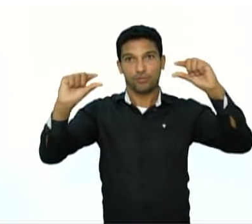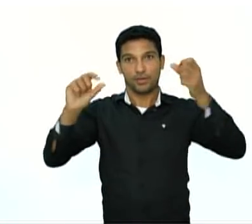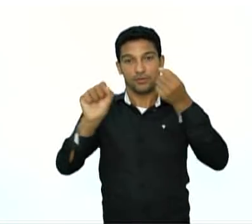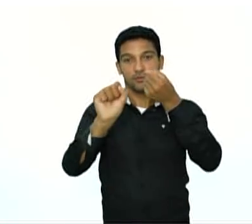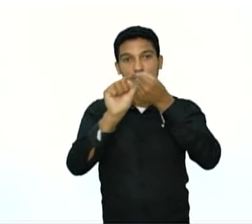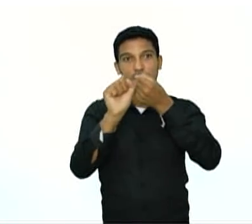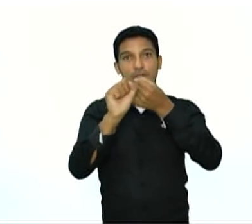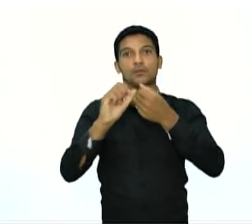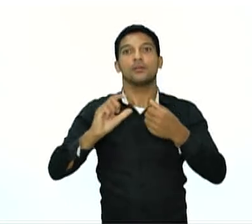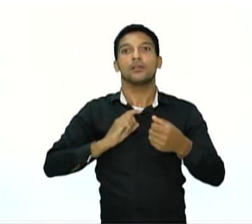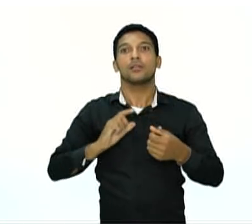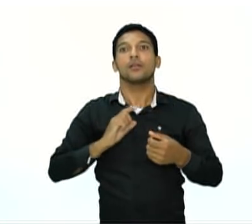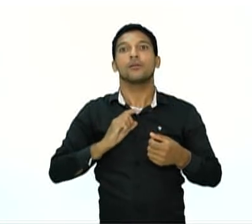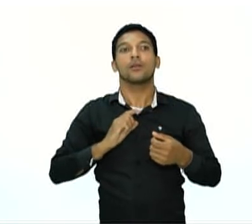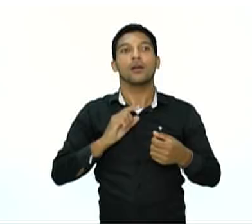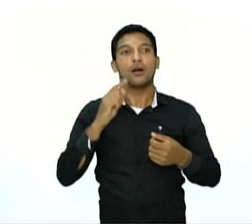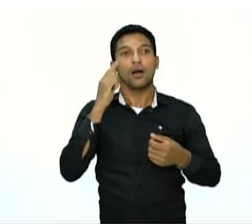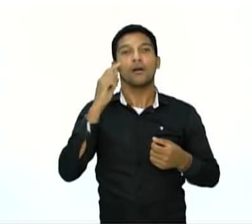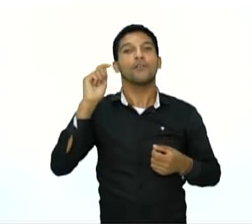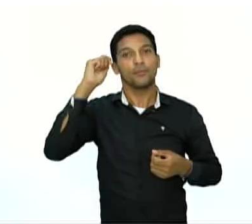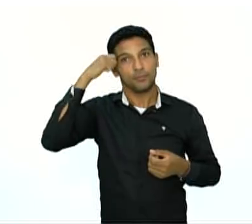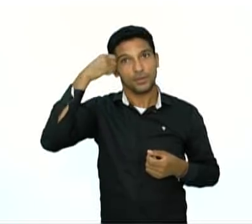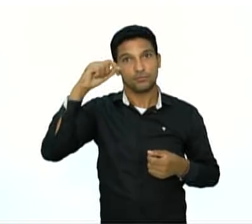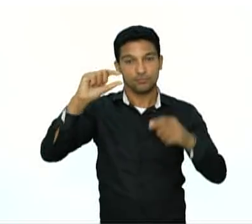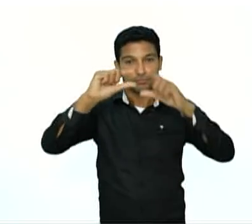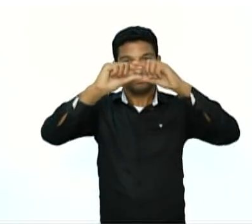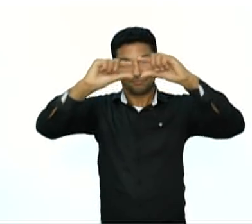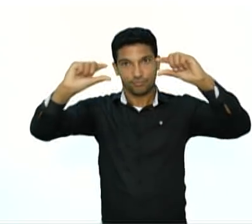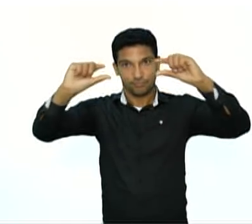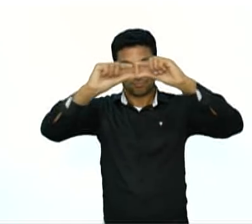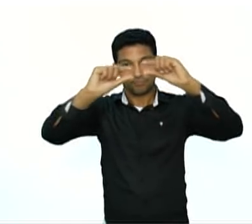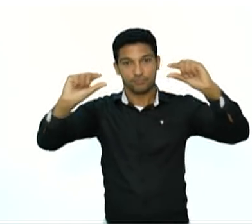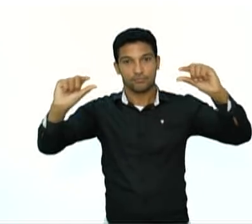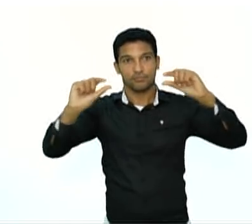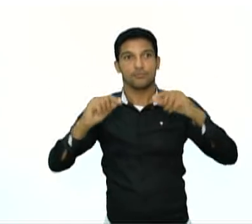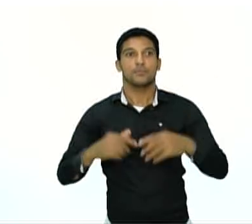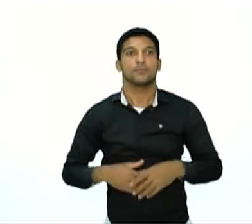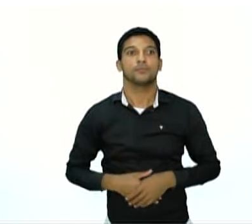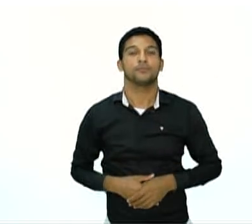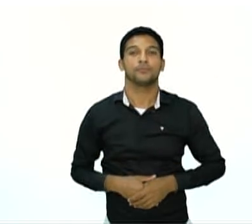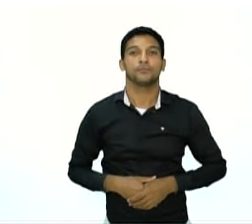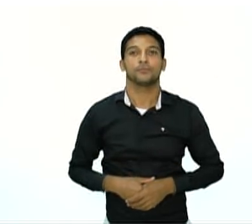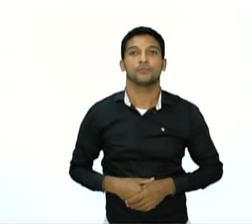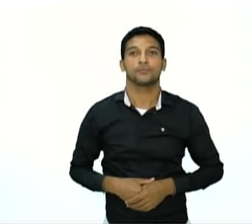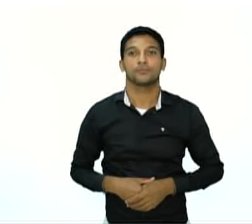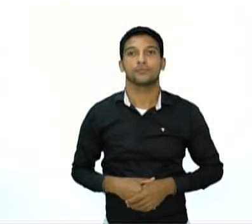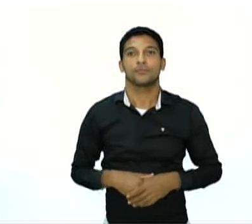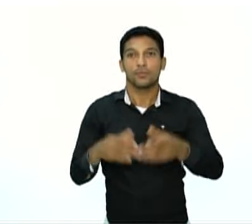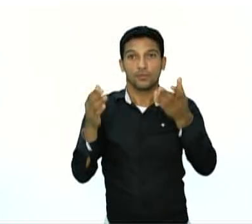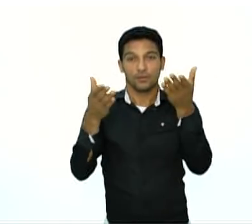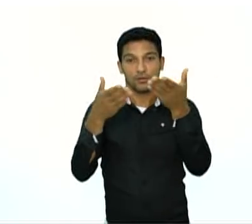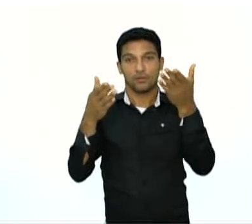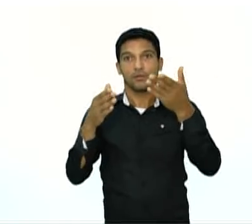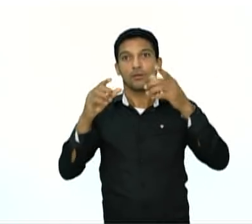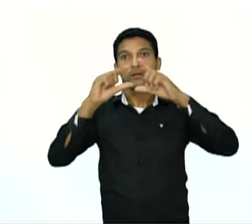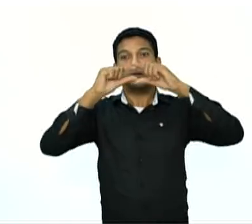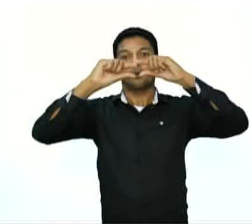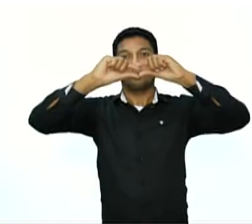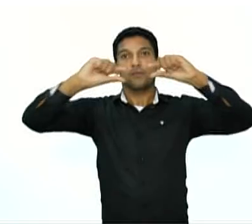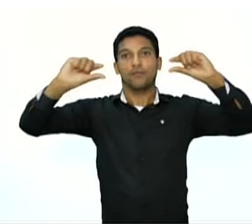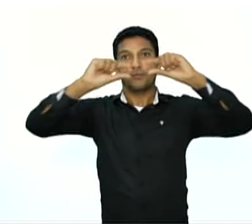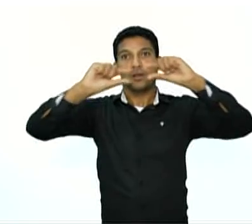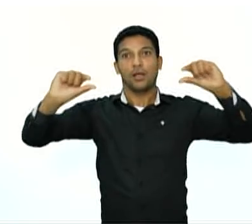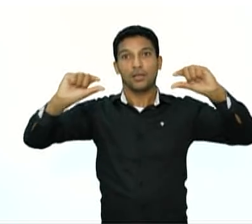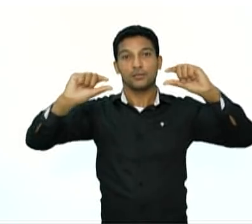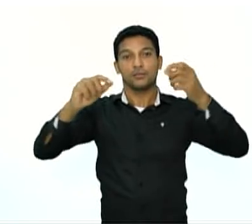indireto, complemento nominal e predicativo do sujeito. Vamos observar agora a oração subordinada